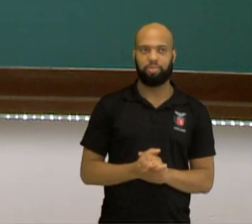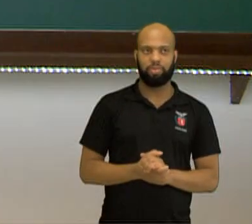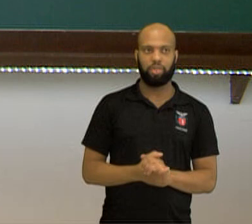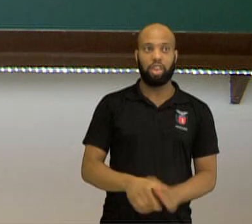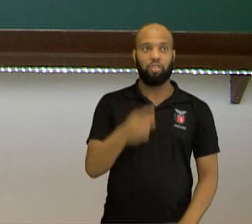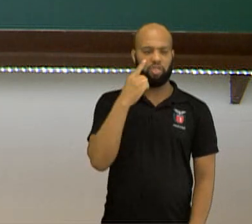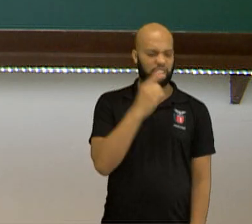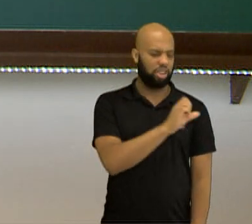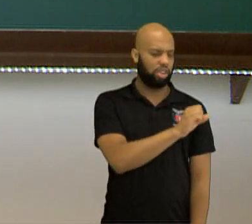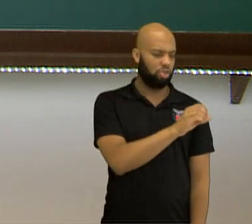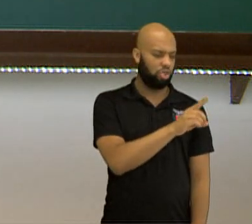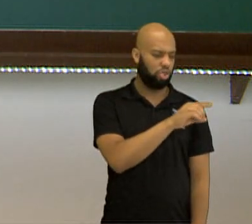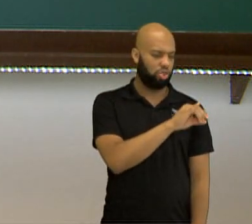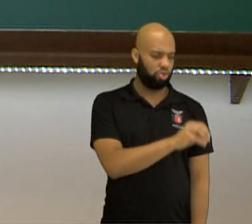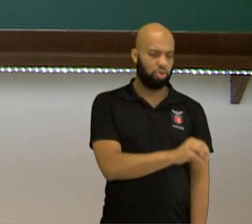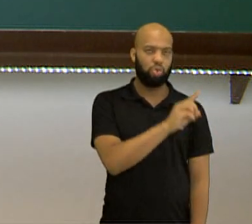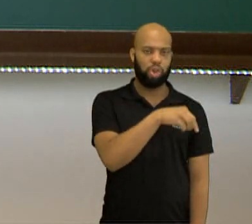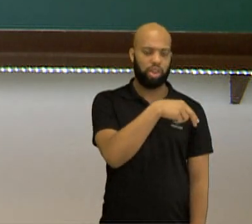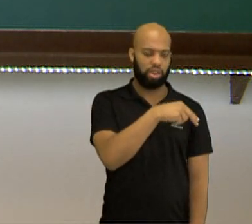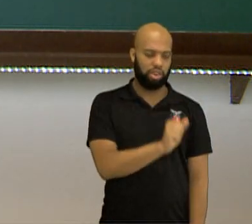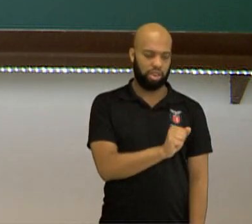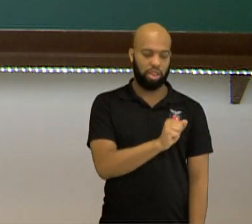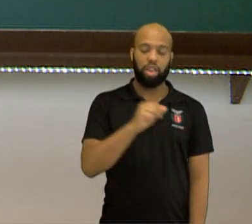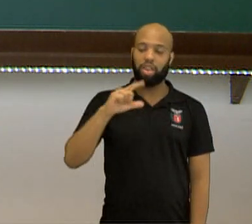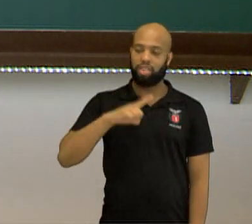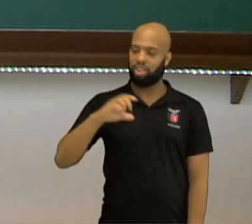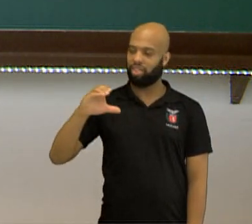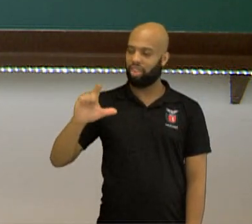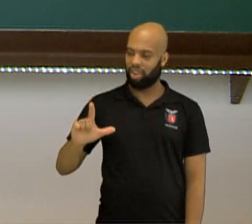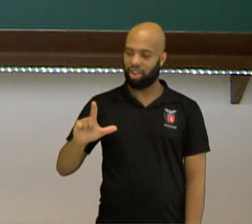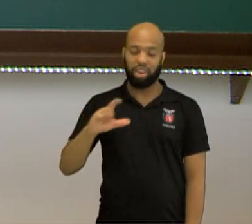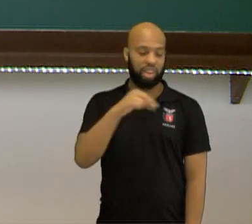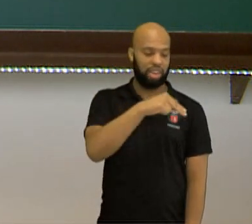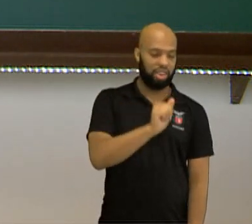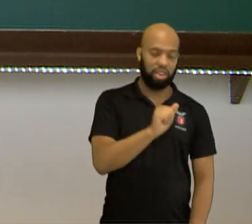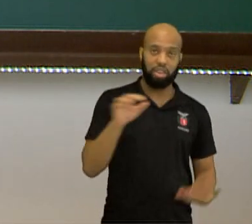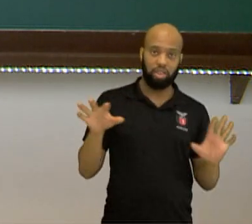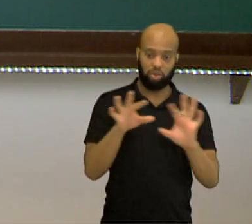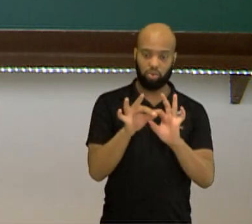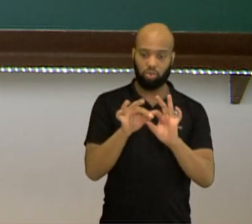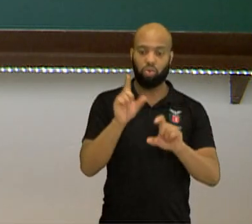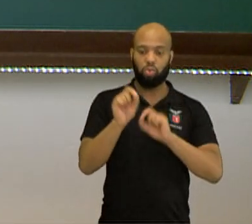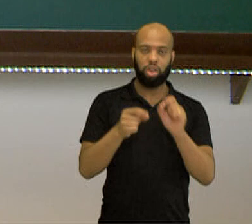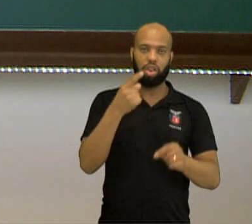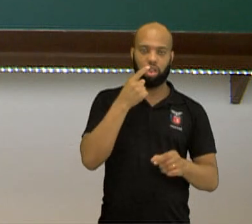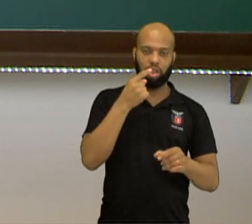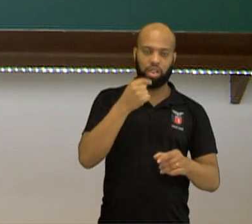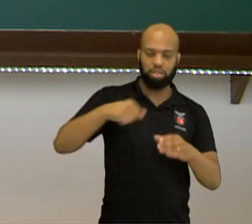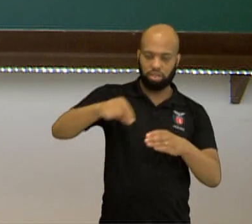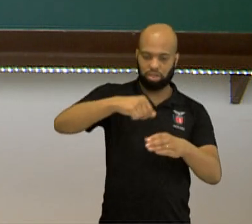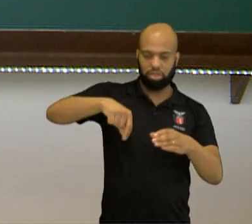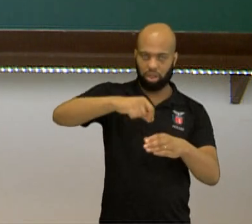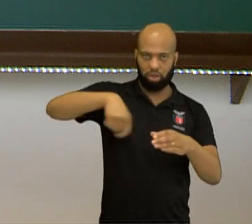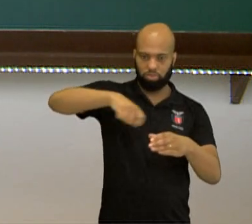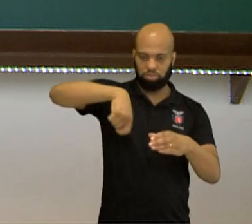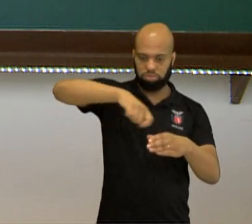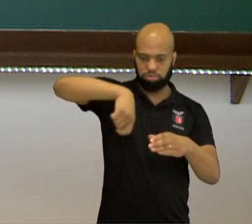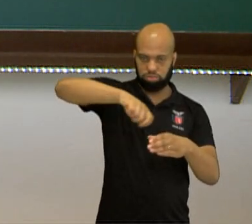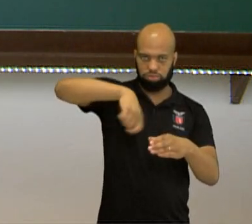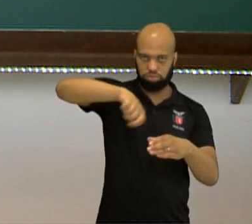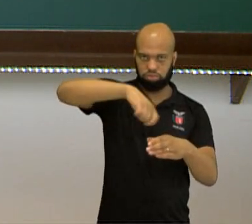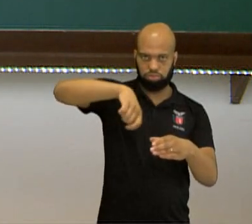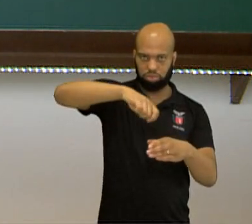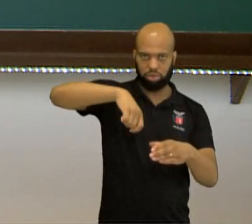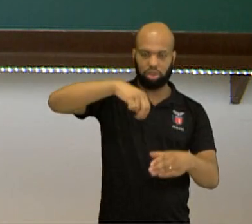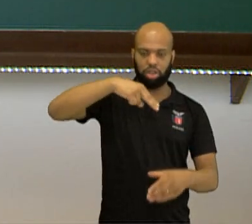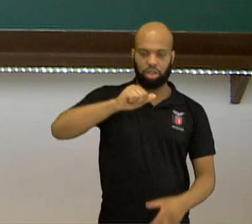ali uma união entre cloro e sódio para formar esse composto, a qual eu chamo de composto iônico, denominado cloreto de